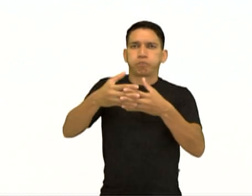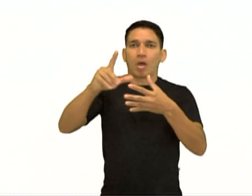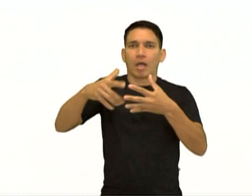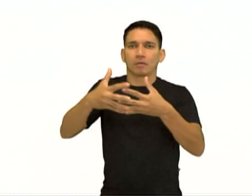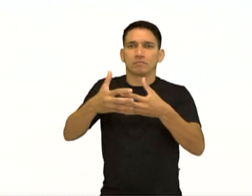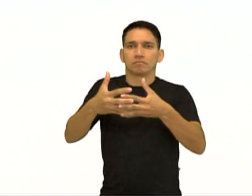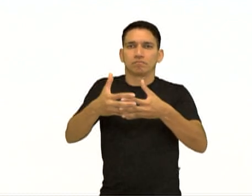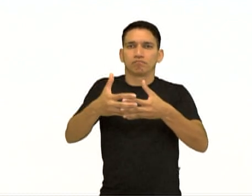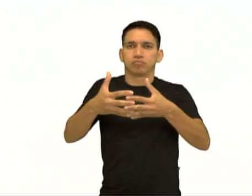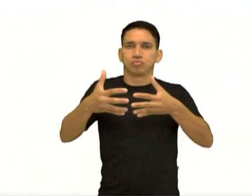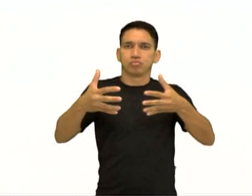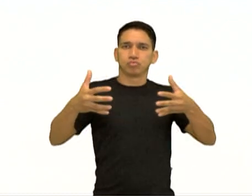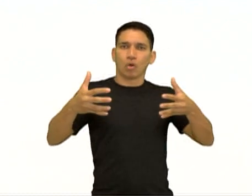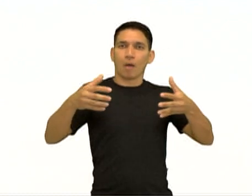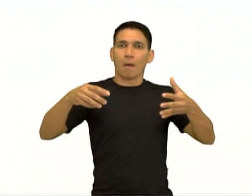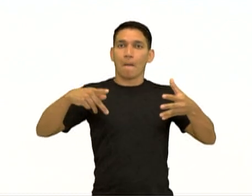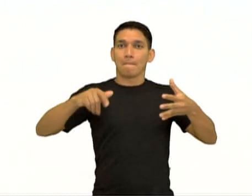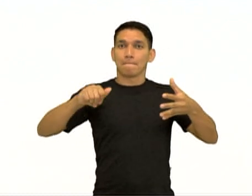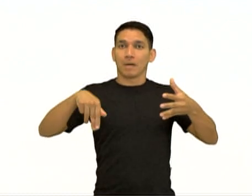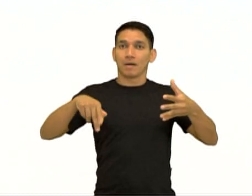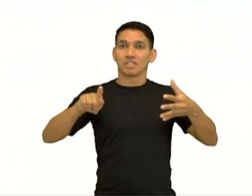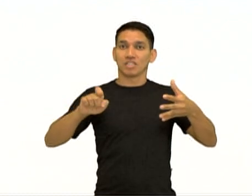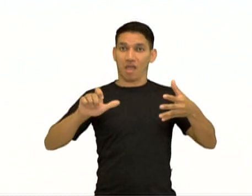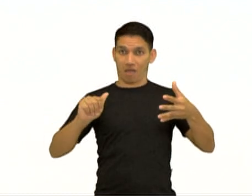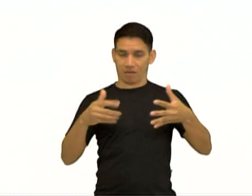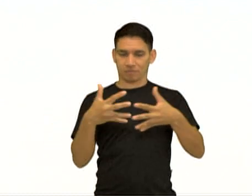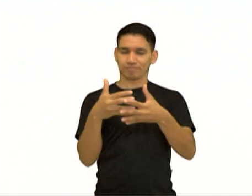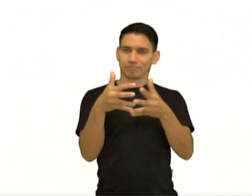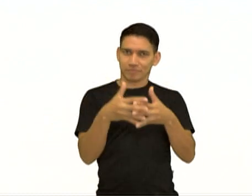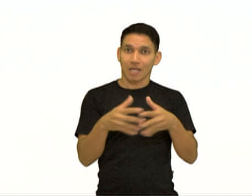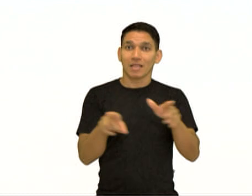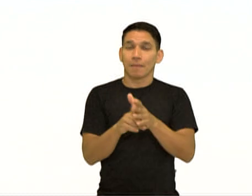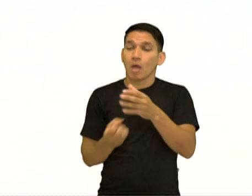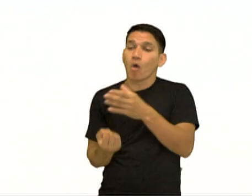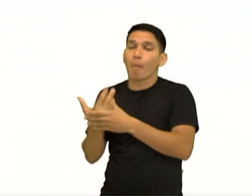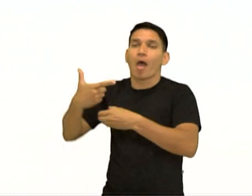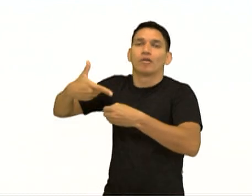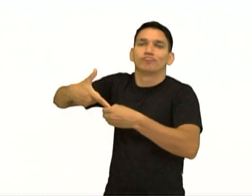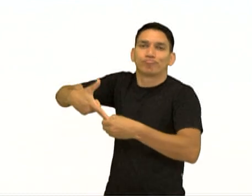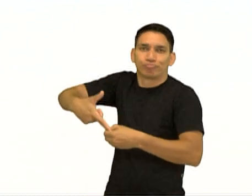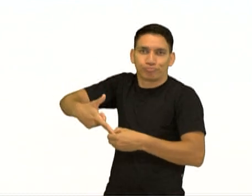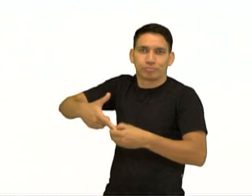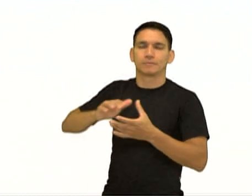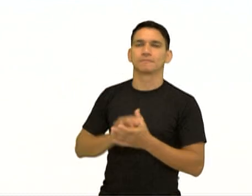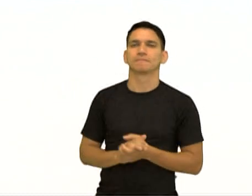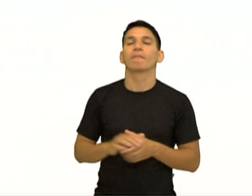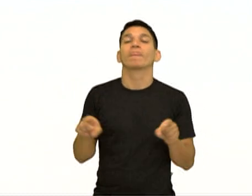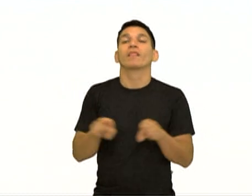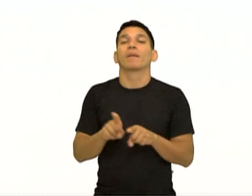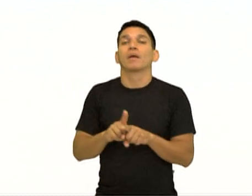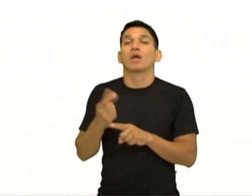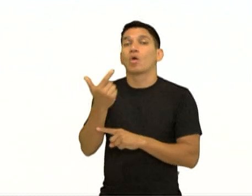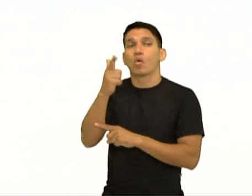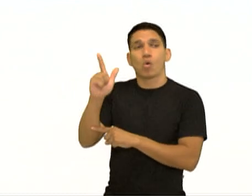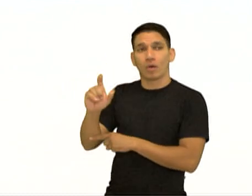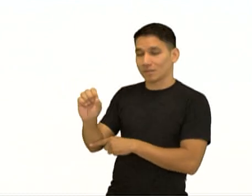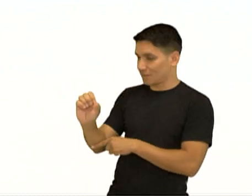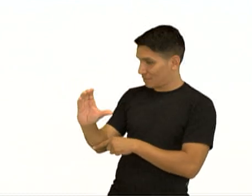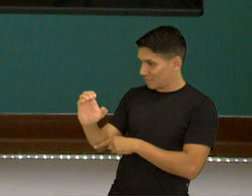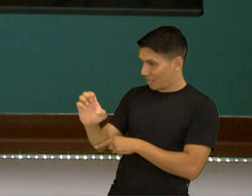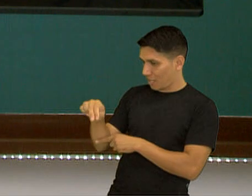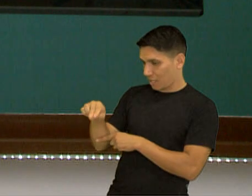e também o surgimento do petróleo. E o período cenozoico, que é dividido em